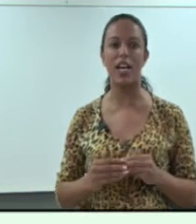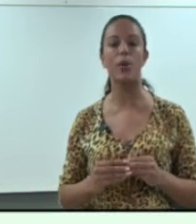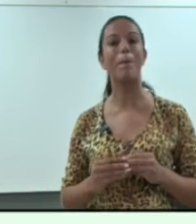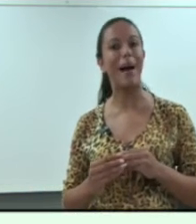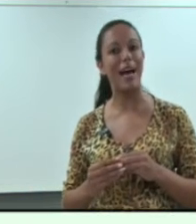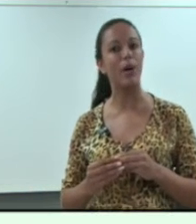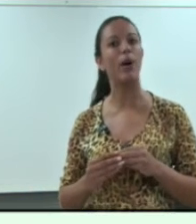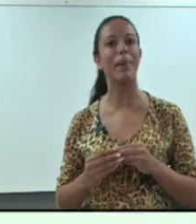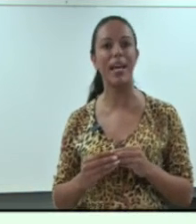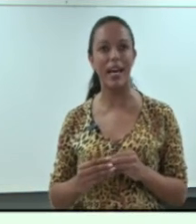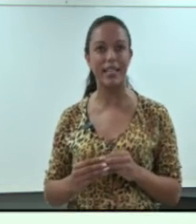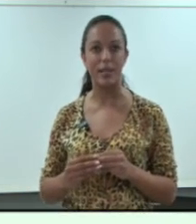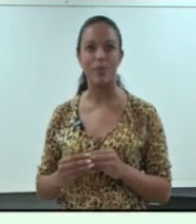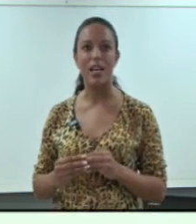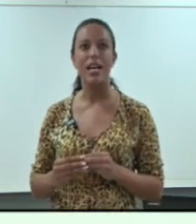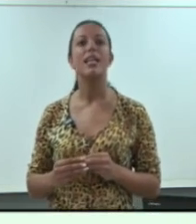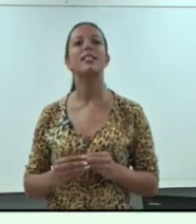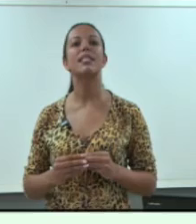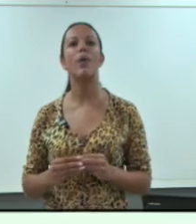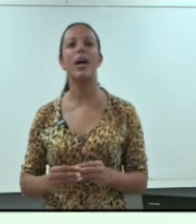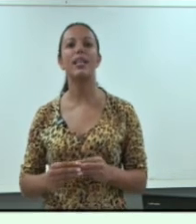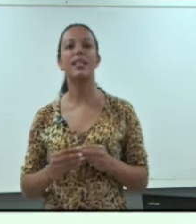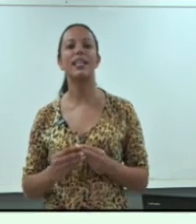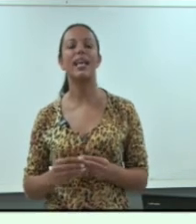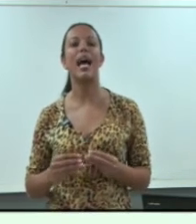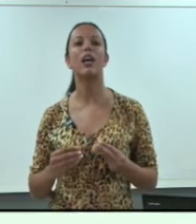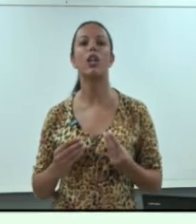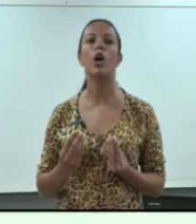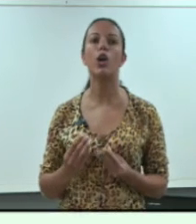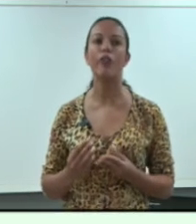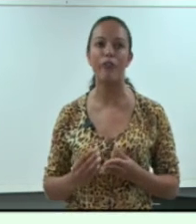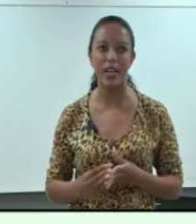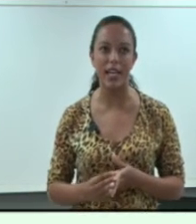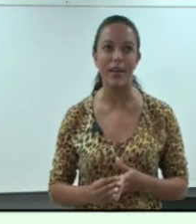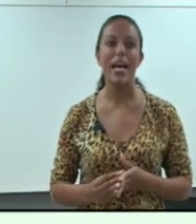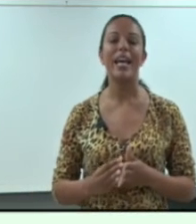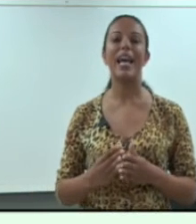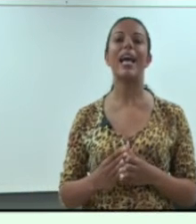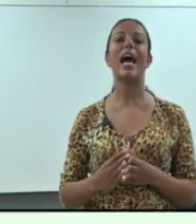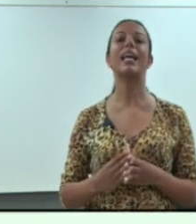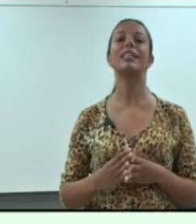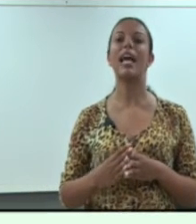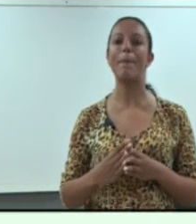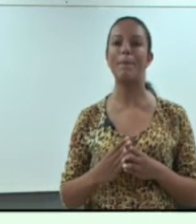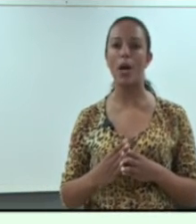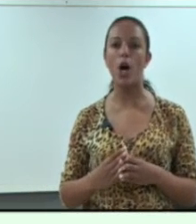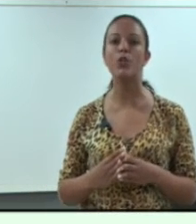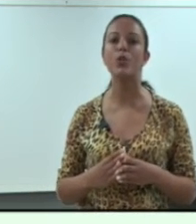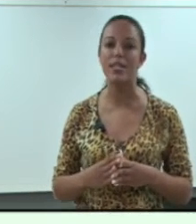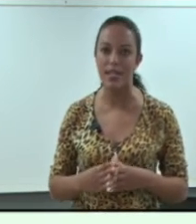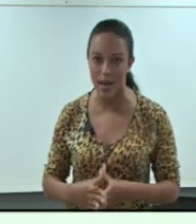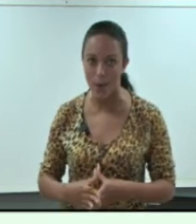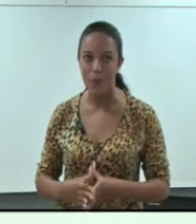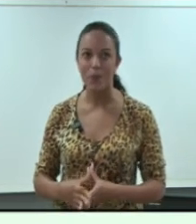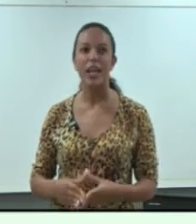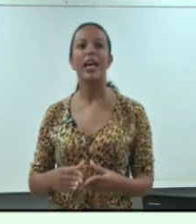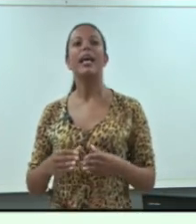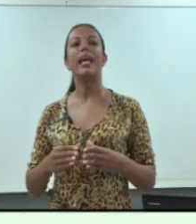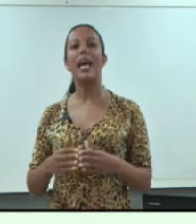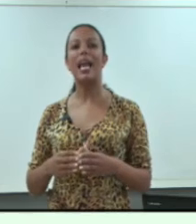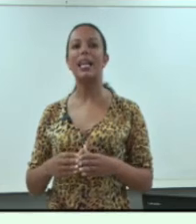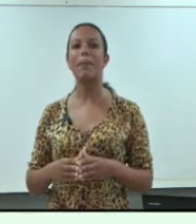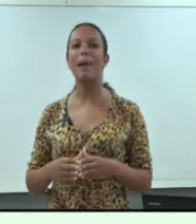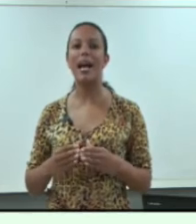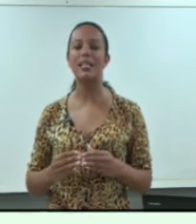oxigênio para o ambiente são eles que têm A clorofila que garantem a produção